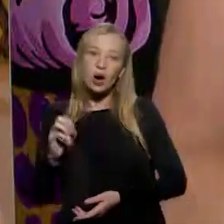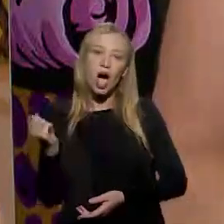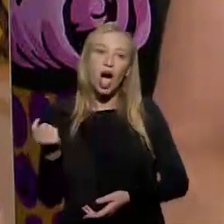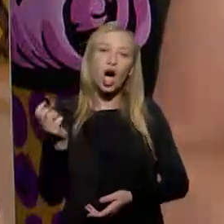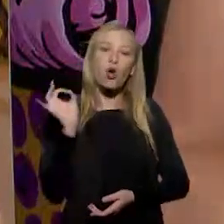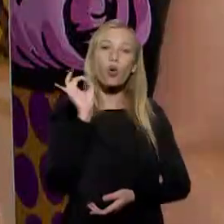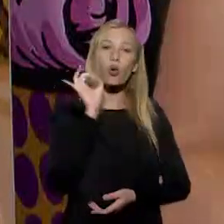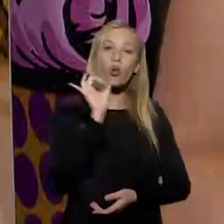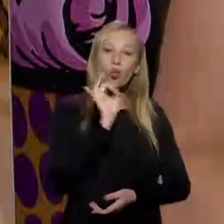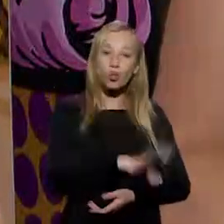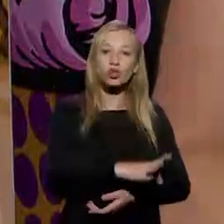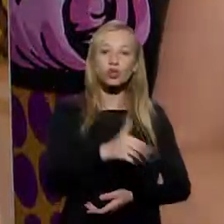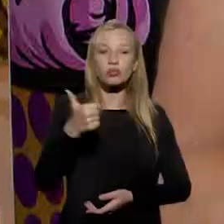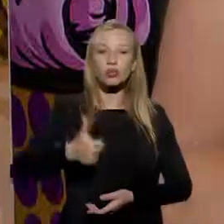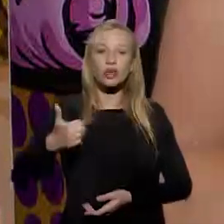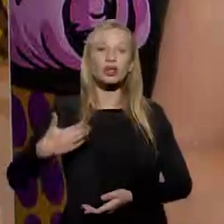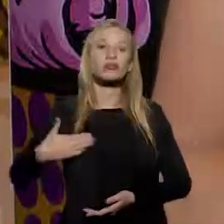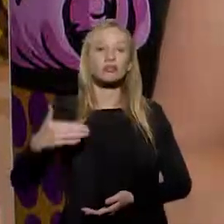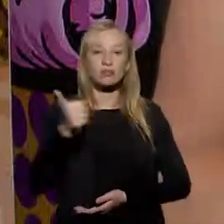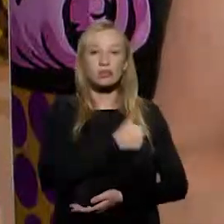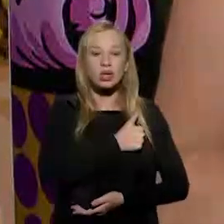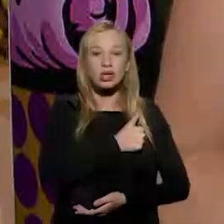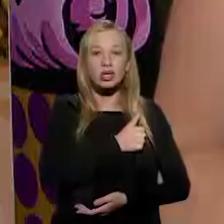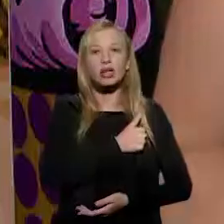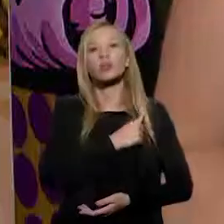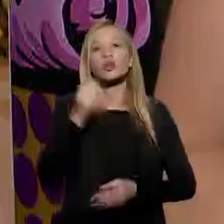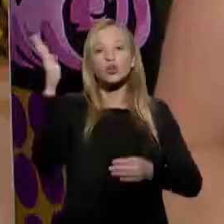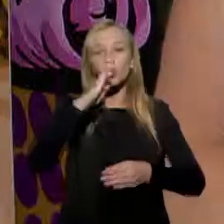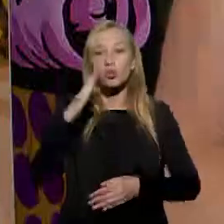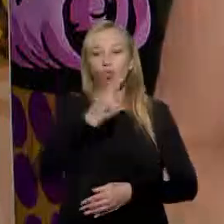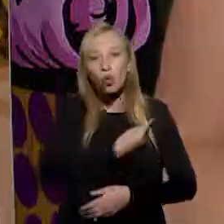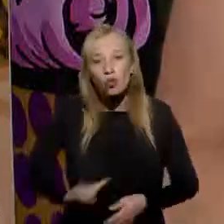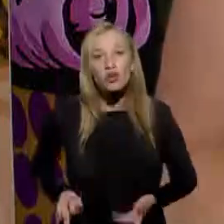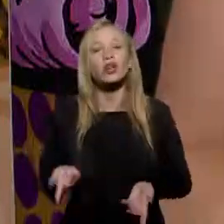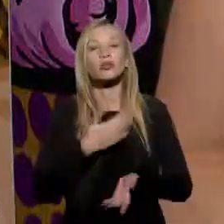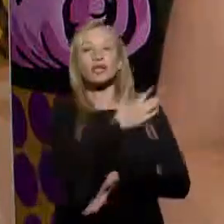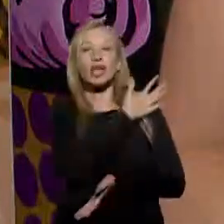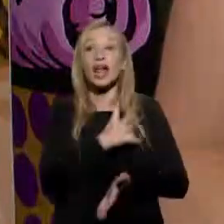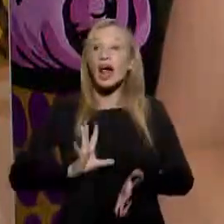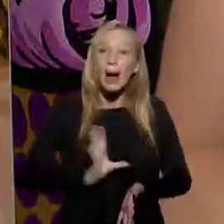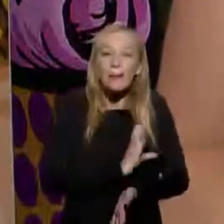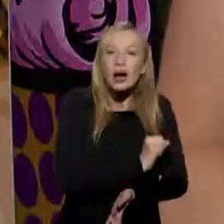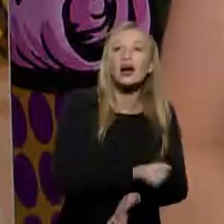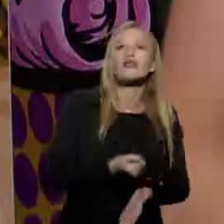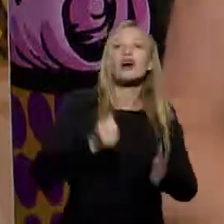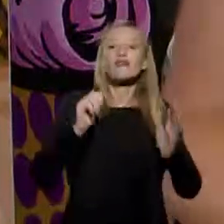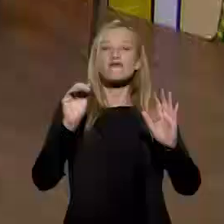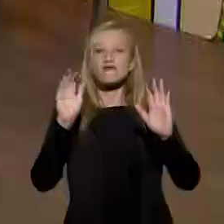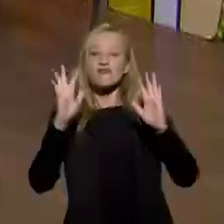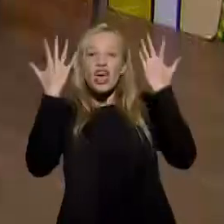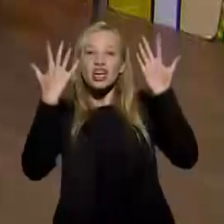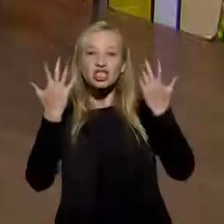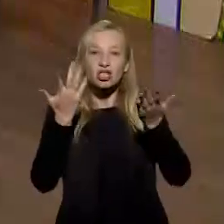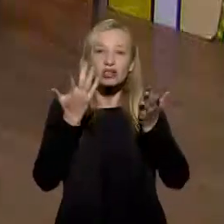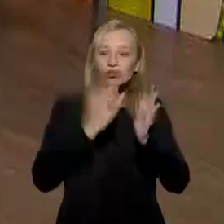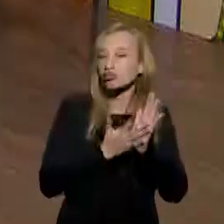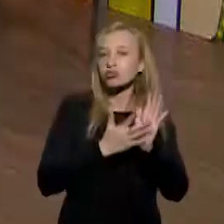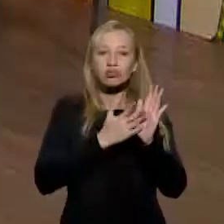primeira dama do governo militar ela era adorava festas ela adorava e tatá